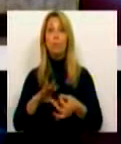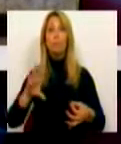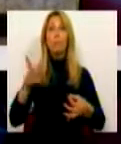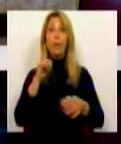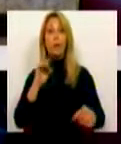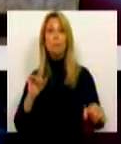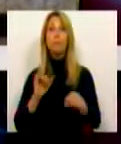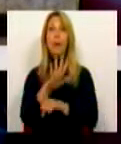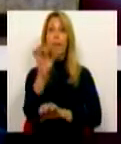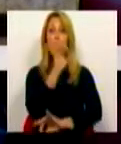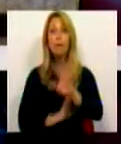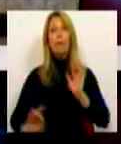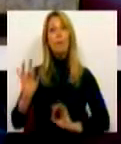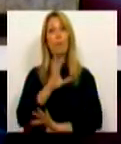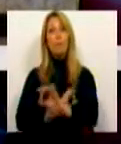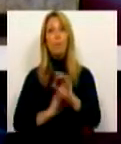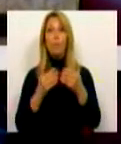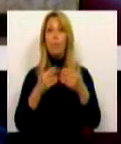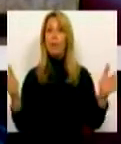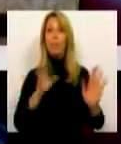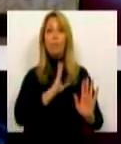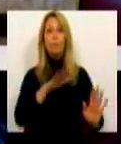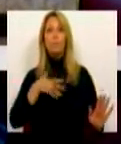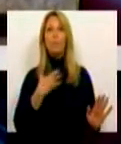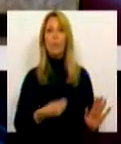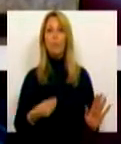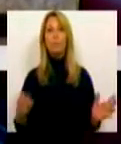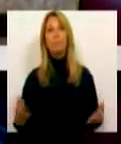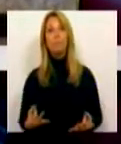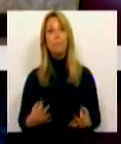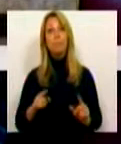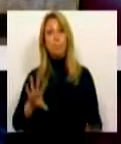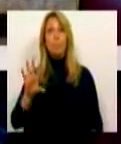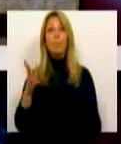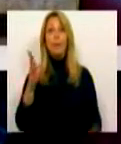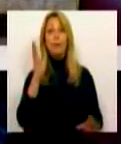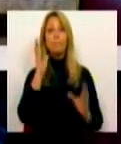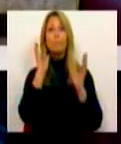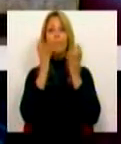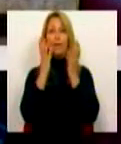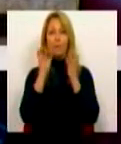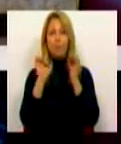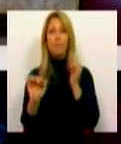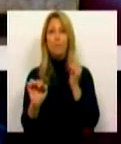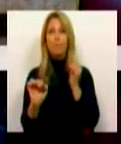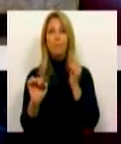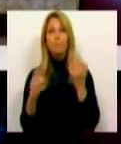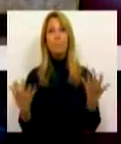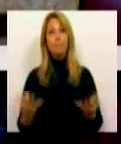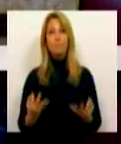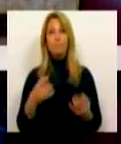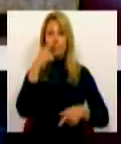mar europeu e aberto ao mundo, é o país de Mário Soares. Isso é reconhecido